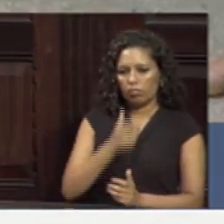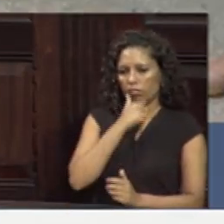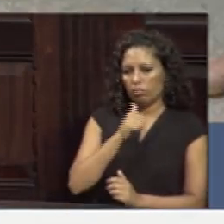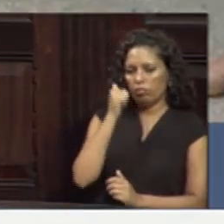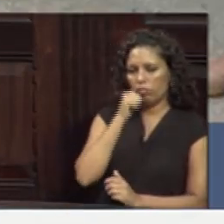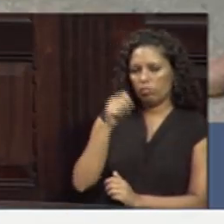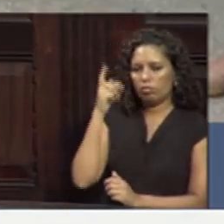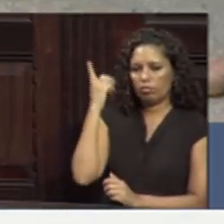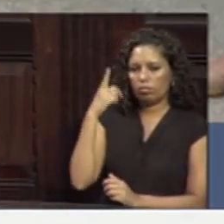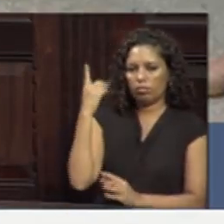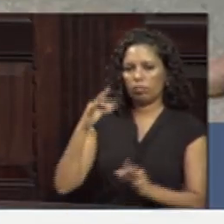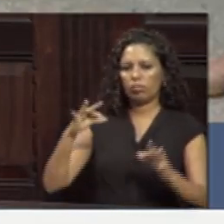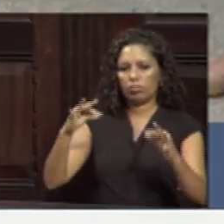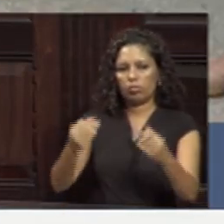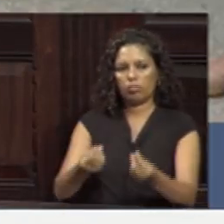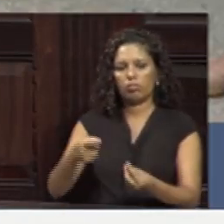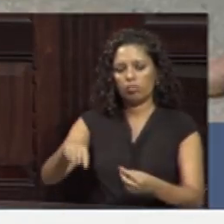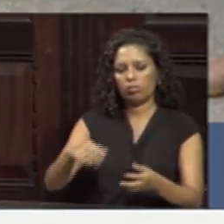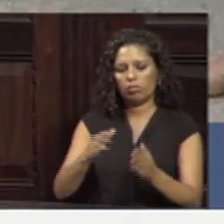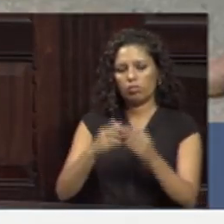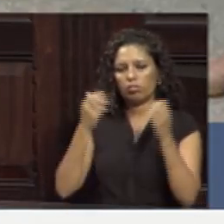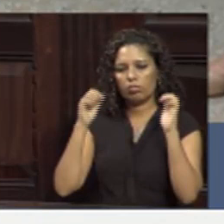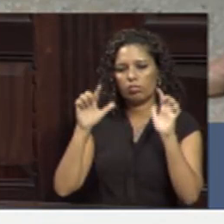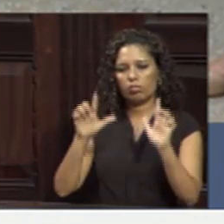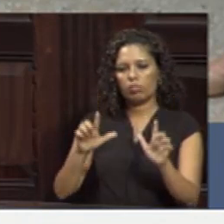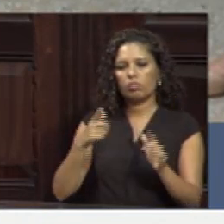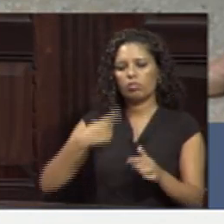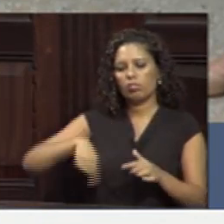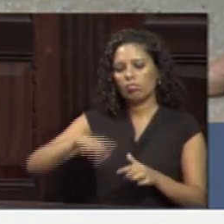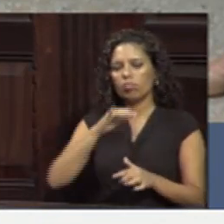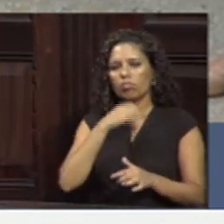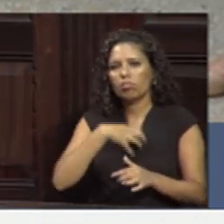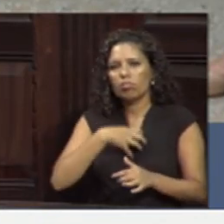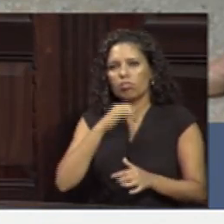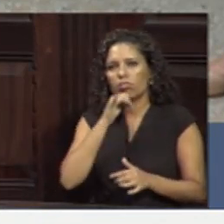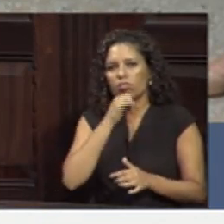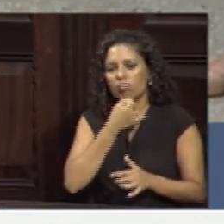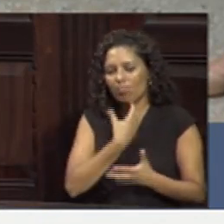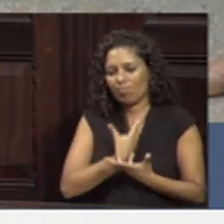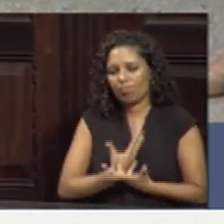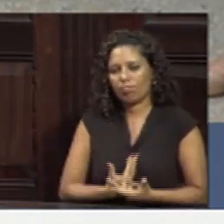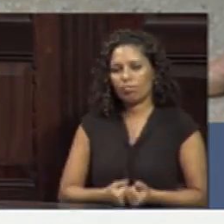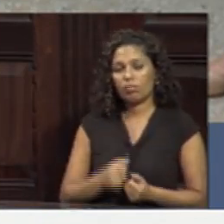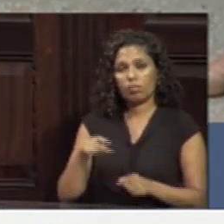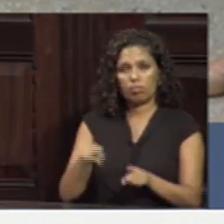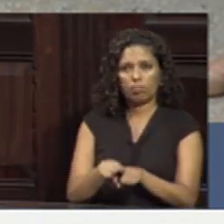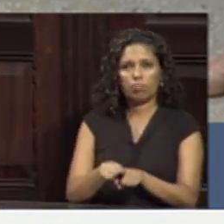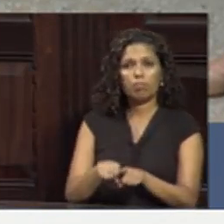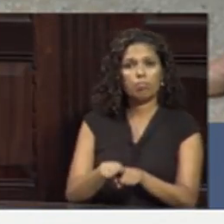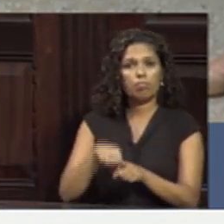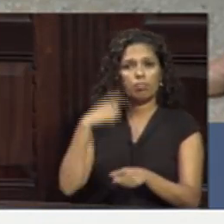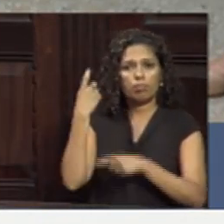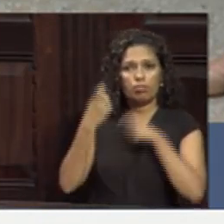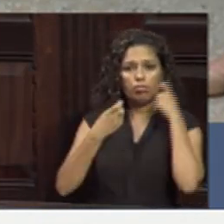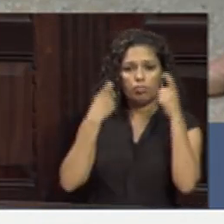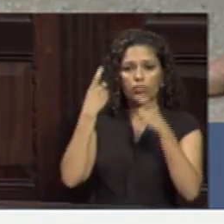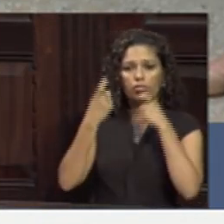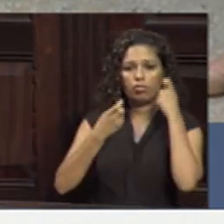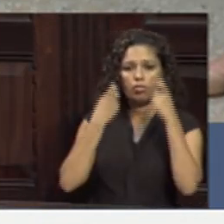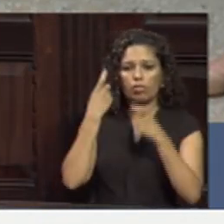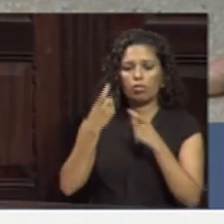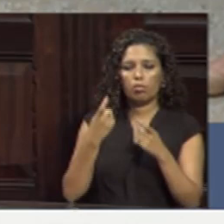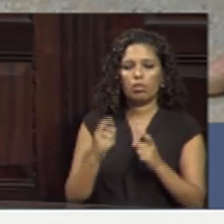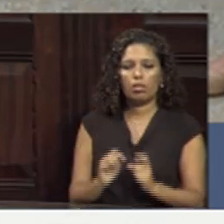como todos os colegas aqui, estamos tristíssimos, consternados e preocupados com o que isso pode